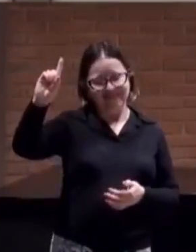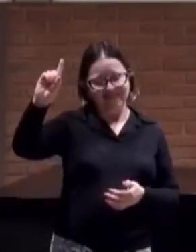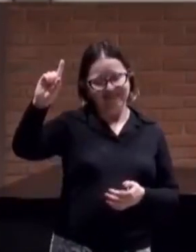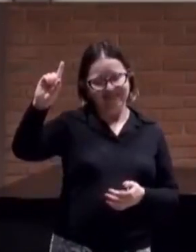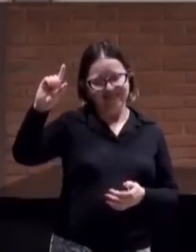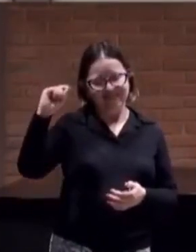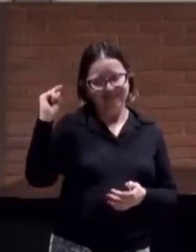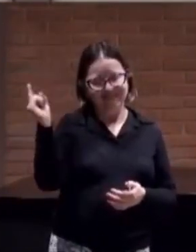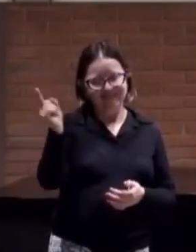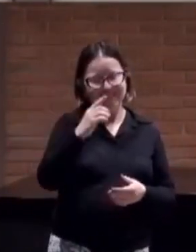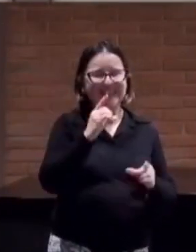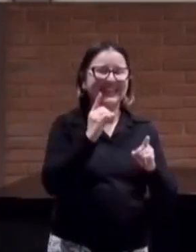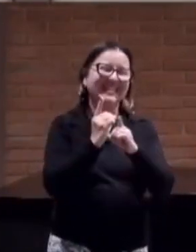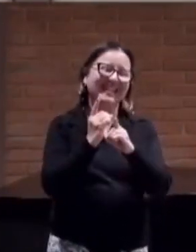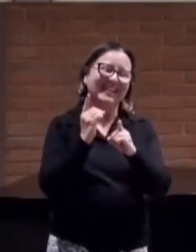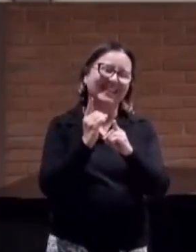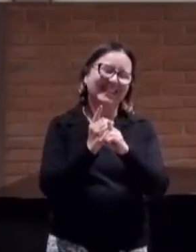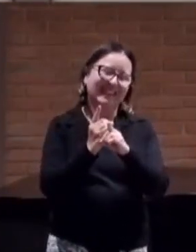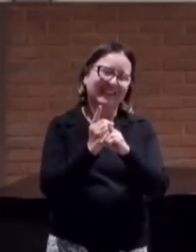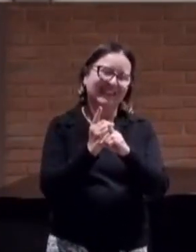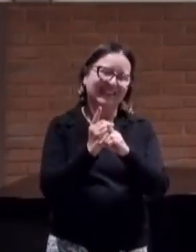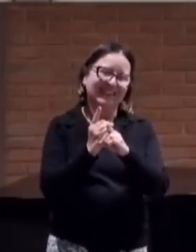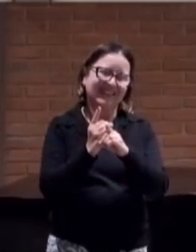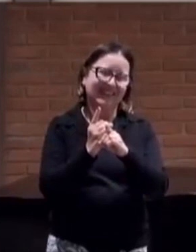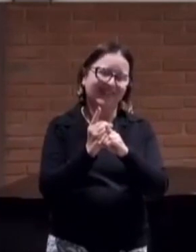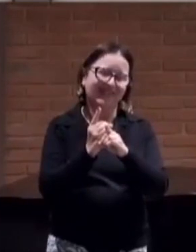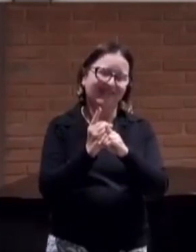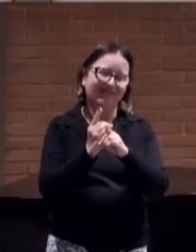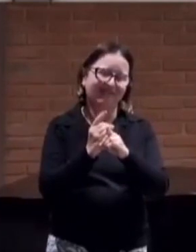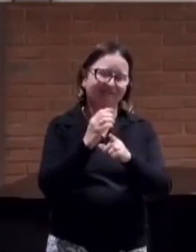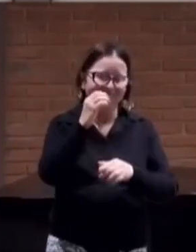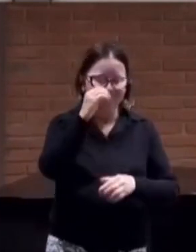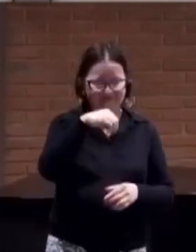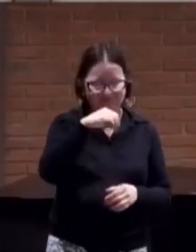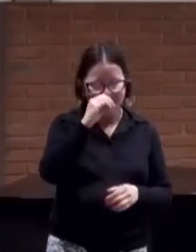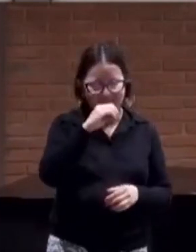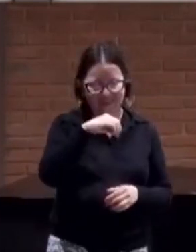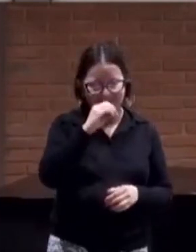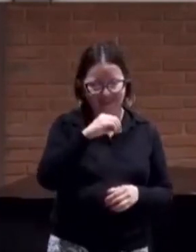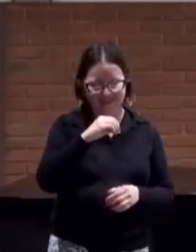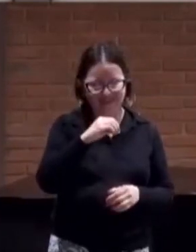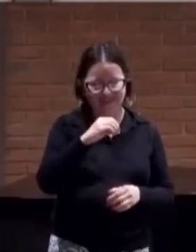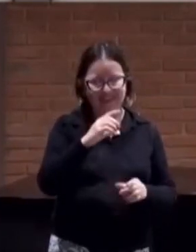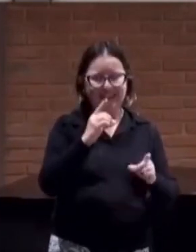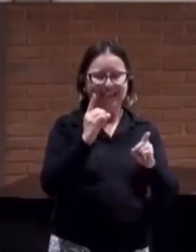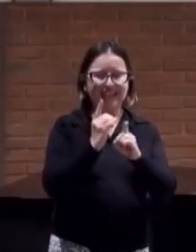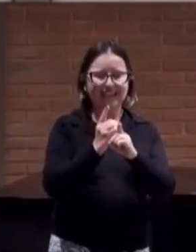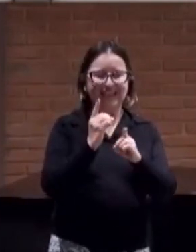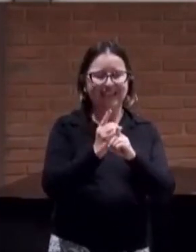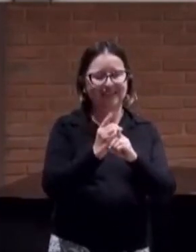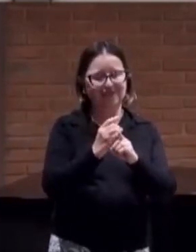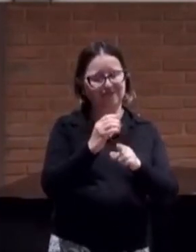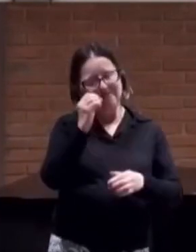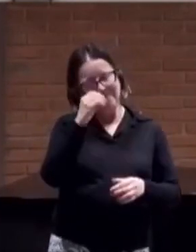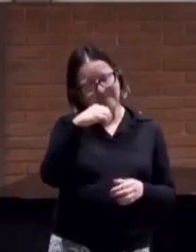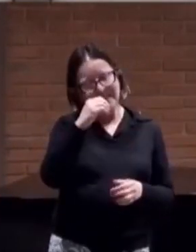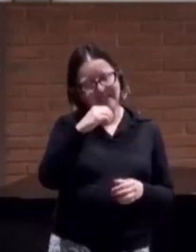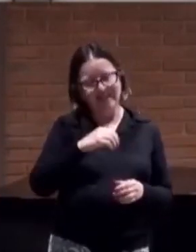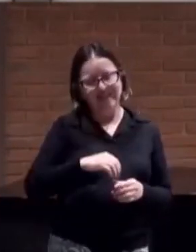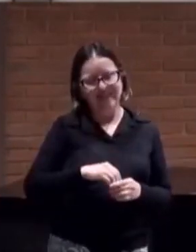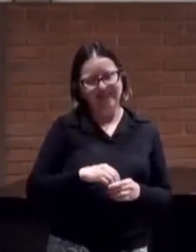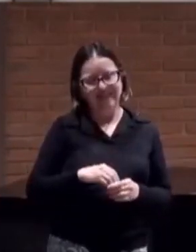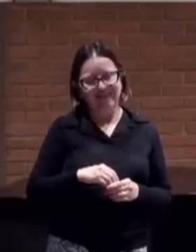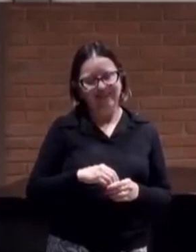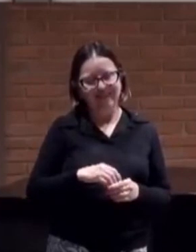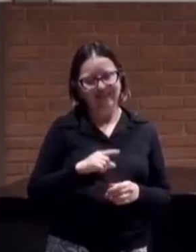nós somos discípulos frouxos, somos discípulos frágeis,